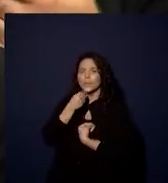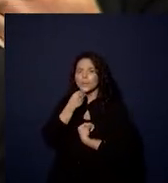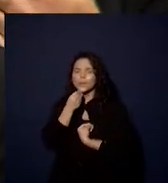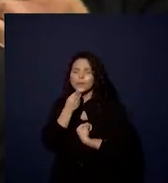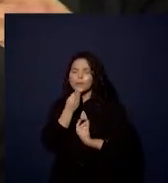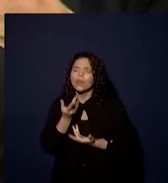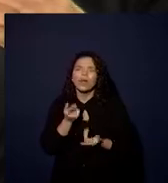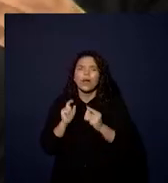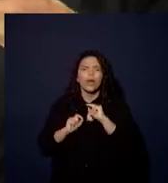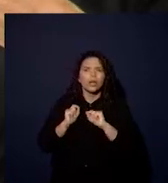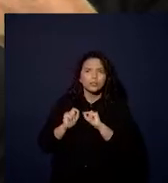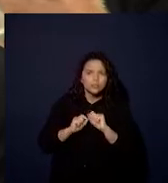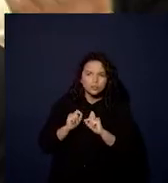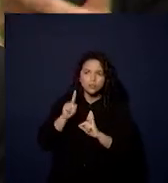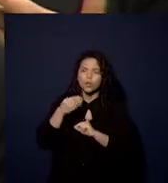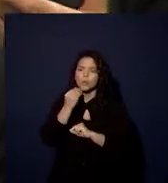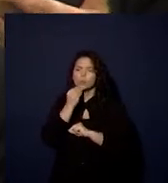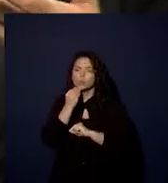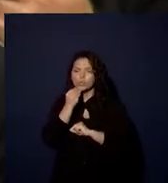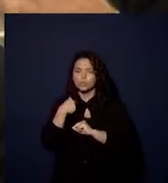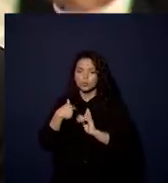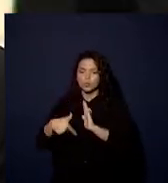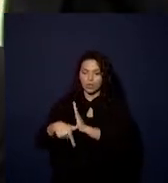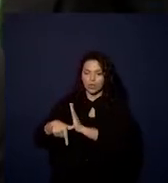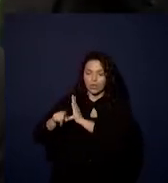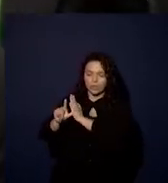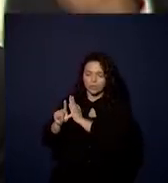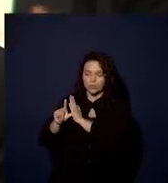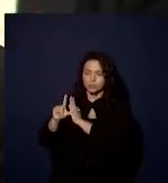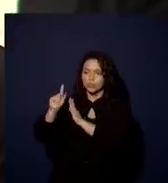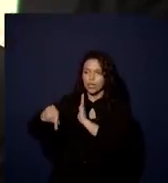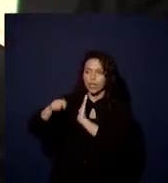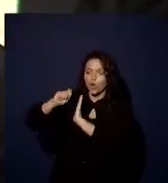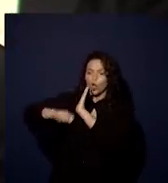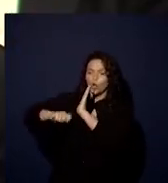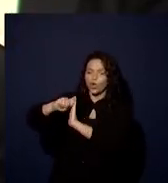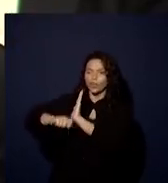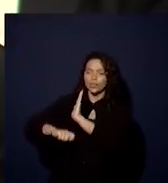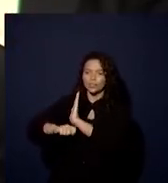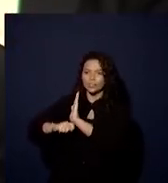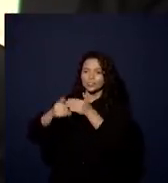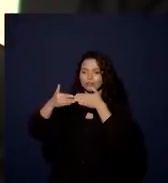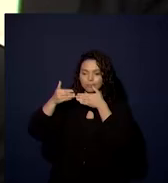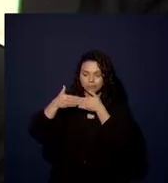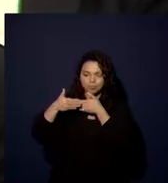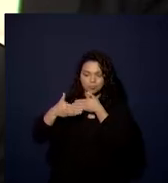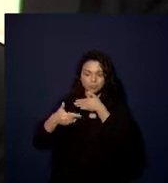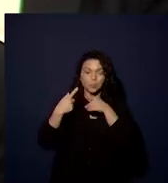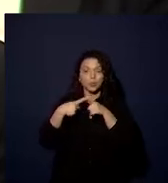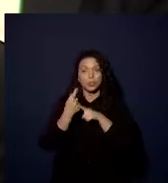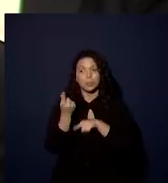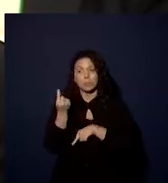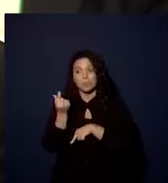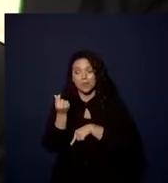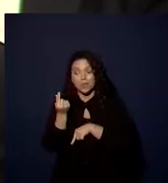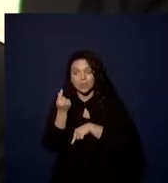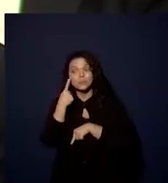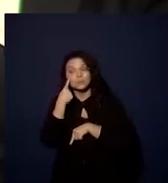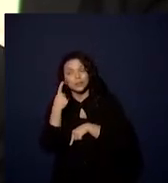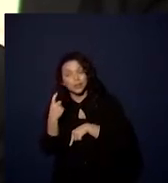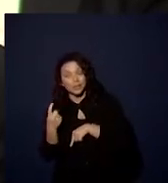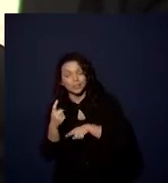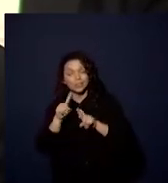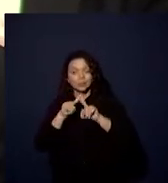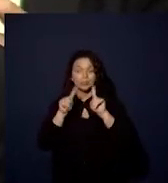oportunidades não só da gente antecipar a contratação de longo prazo né os preços estão interessantes mas